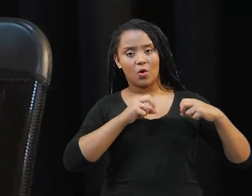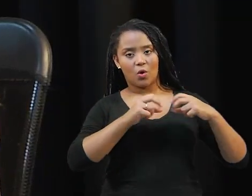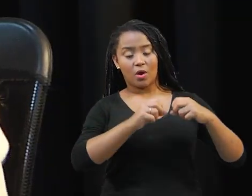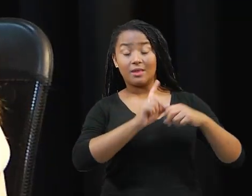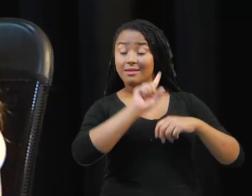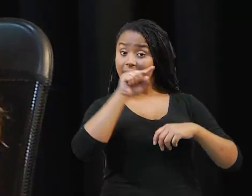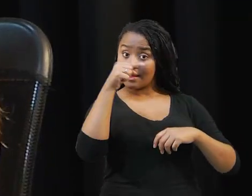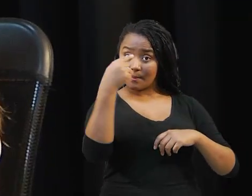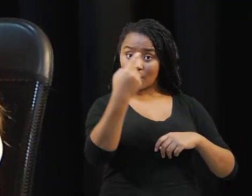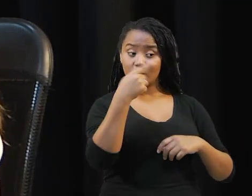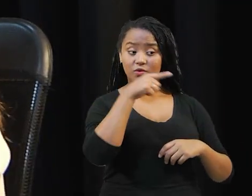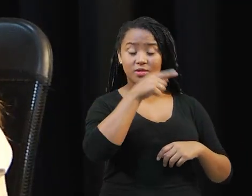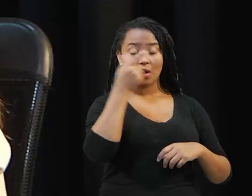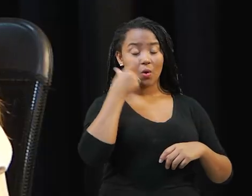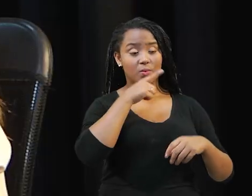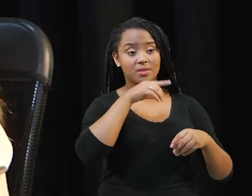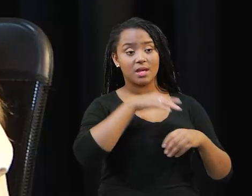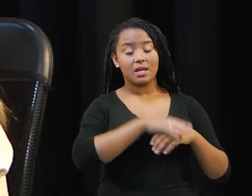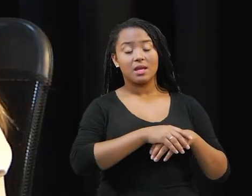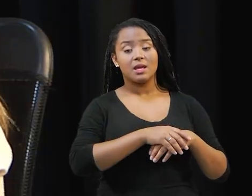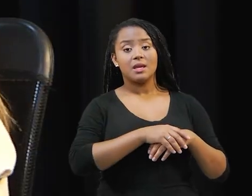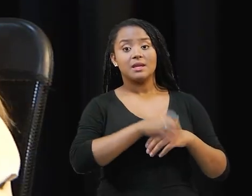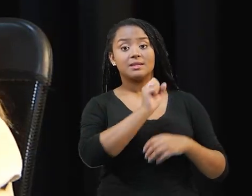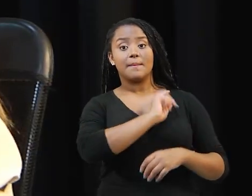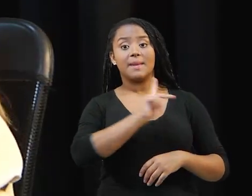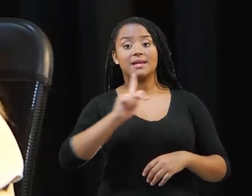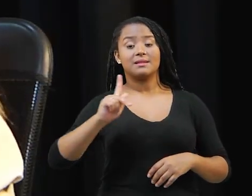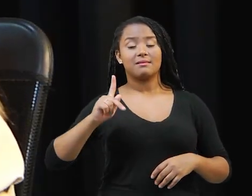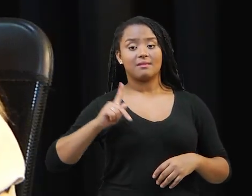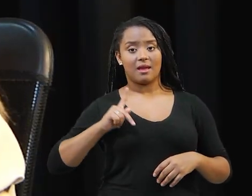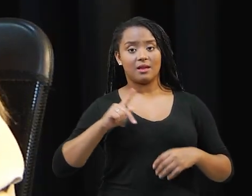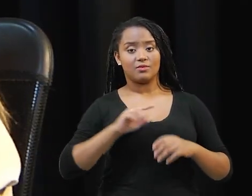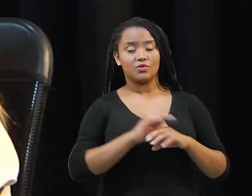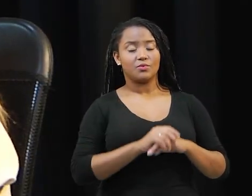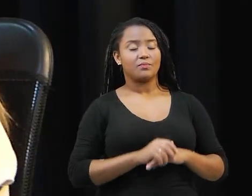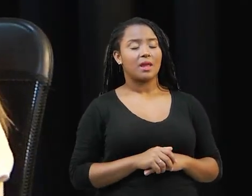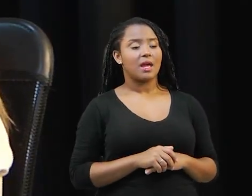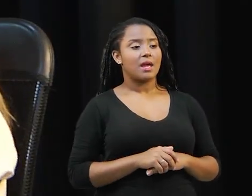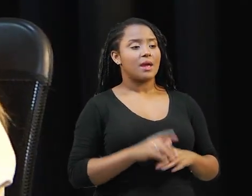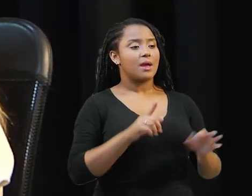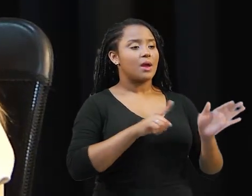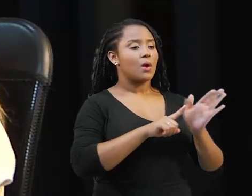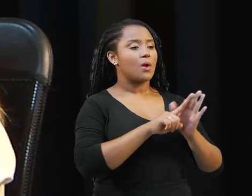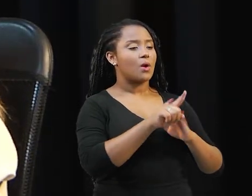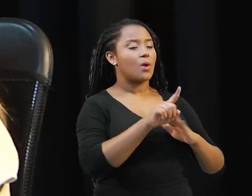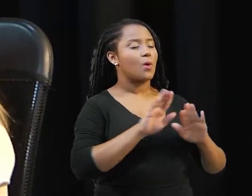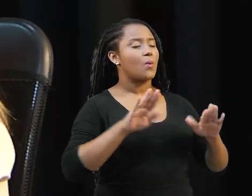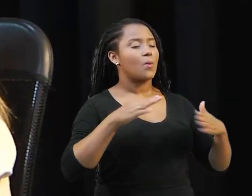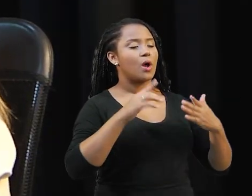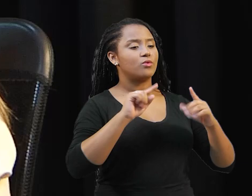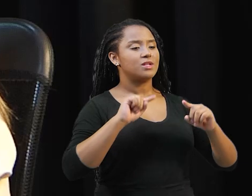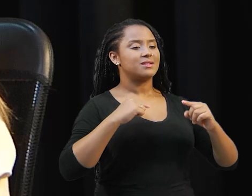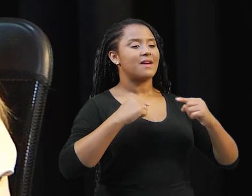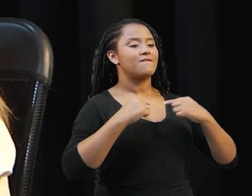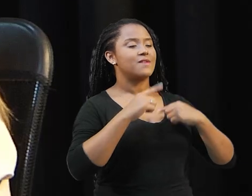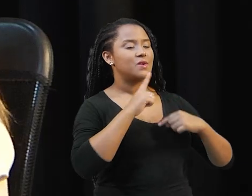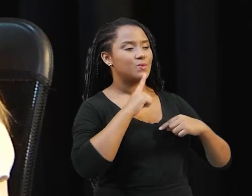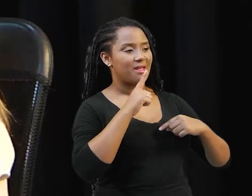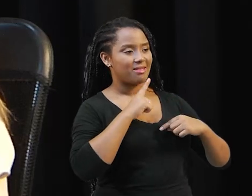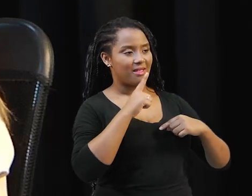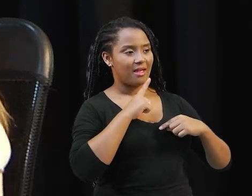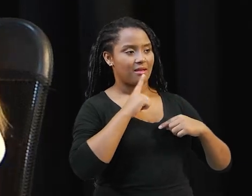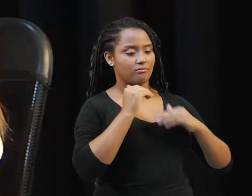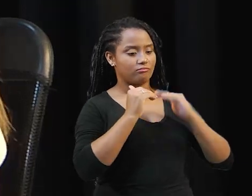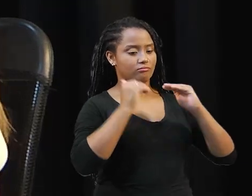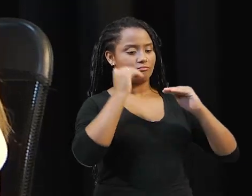Brasileira de Cirurgia Oncológica, depois, é claro, de ter sido eleito presidente dela, né? Com quais